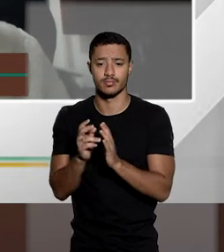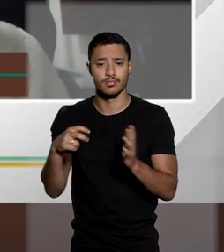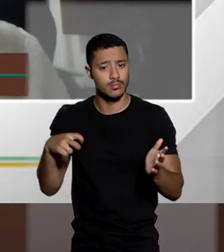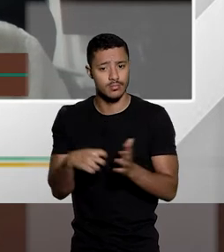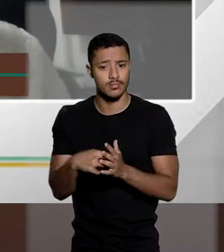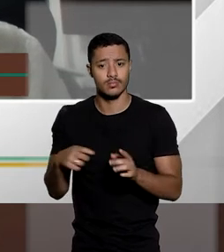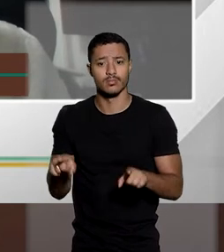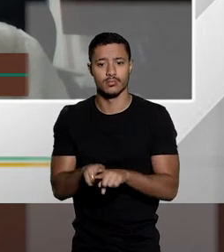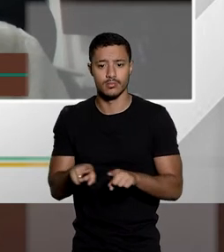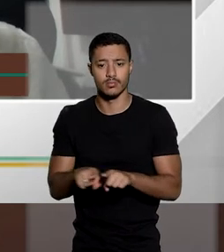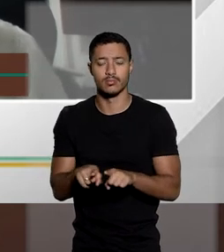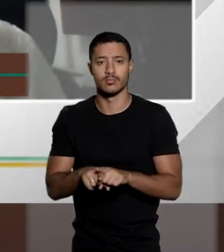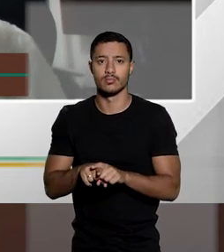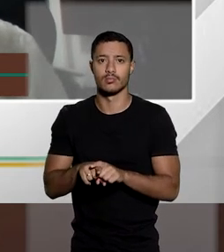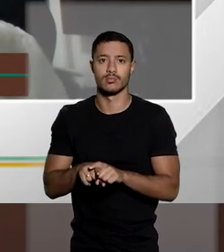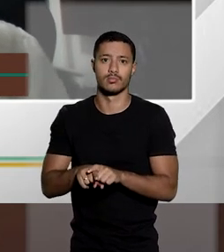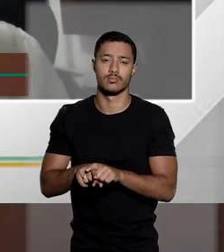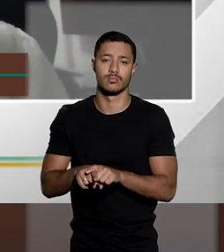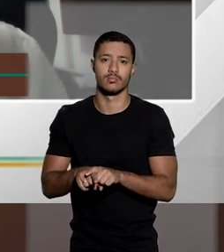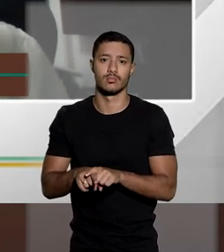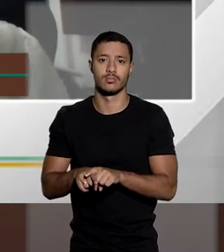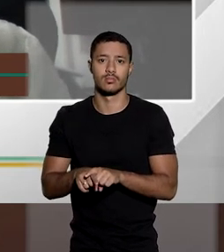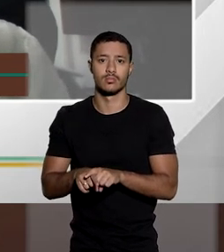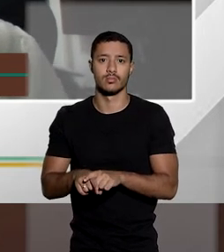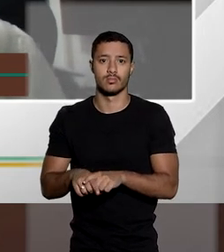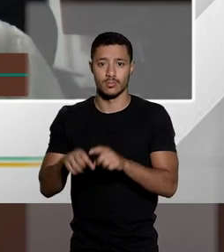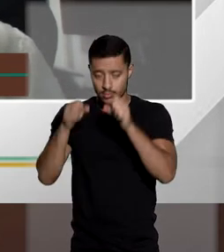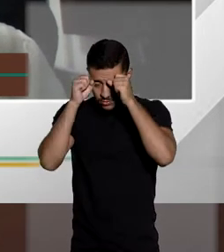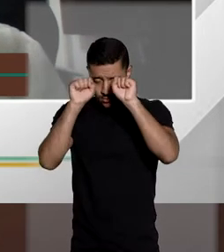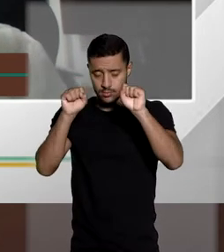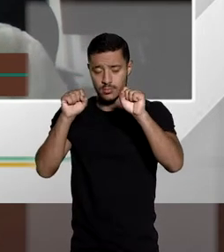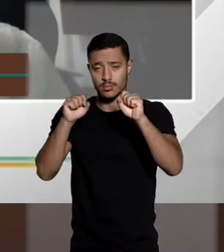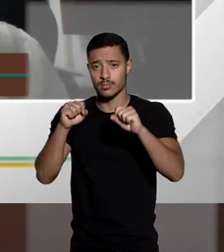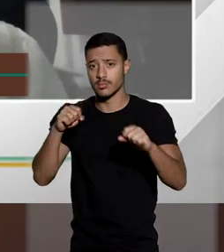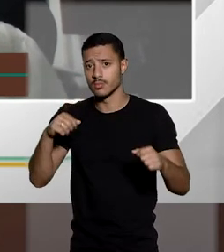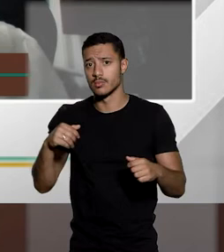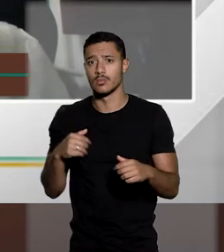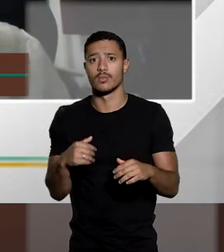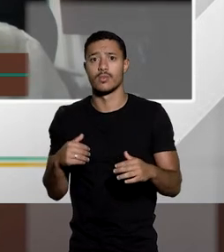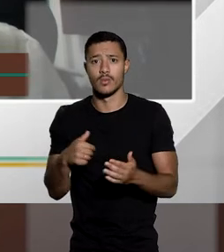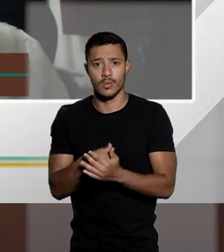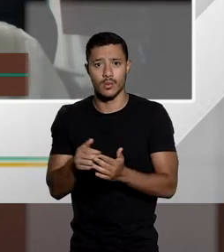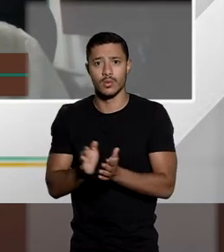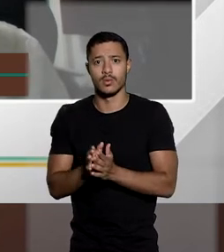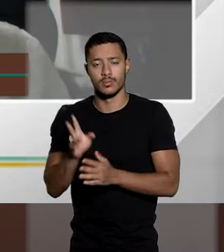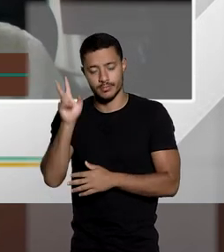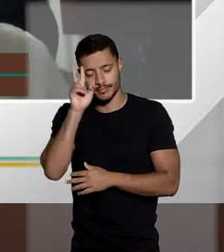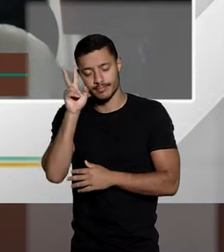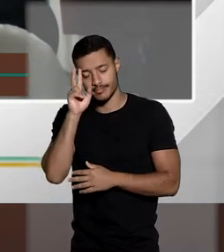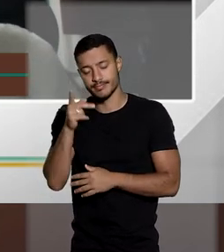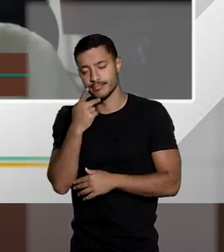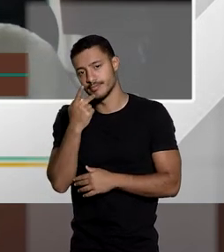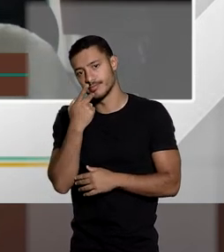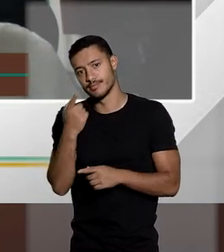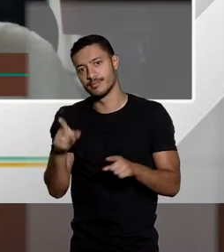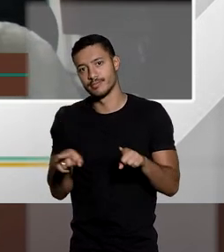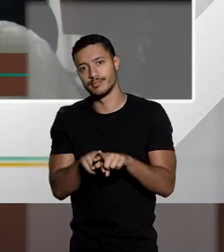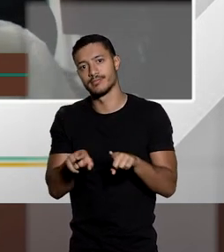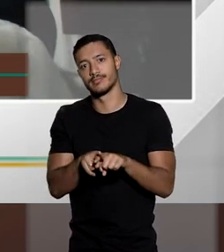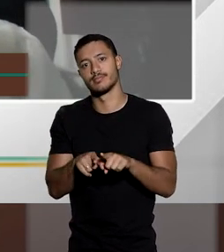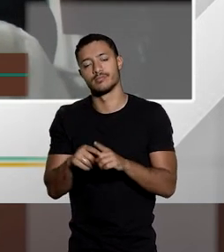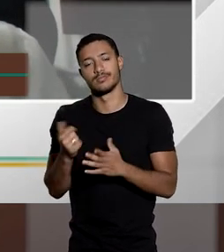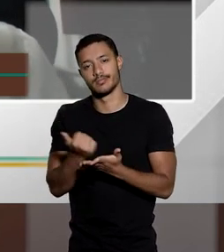criminal. Então, e ainda perante o Tribunal de Contas, como bem lembrou a Irene, sem falar